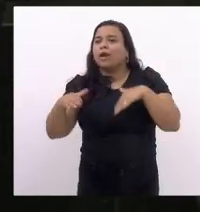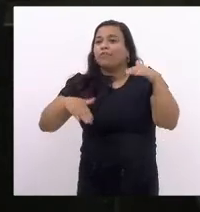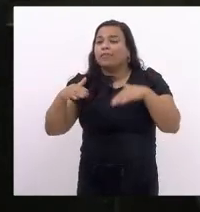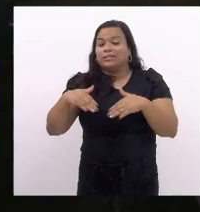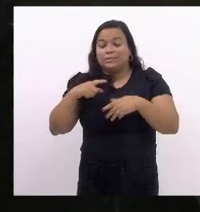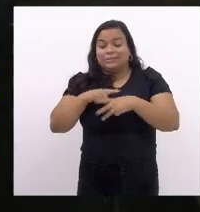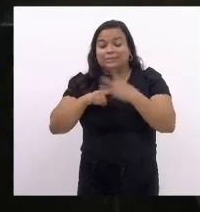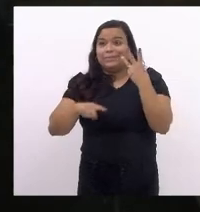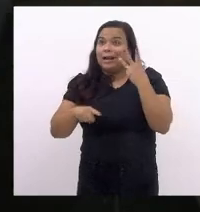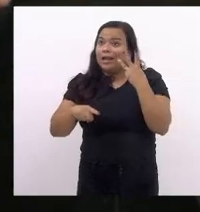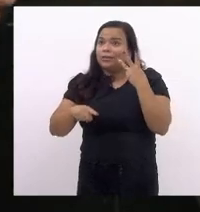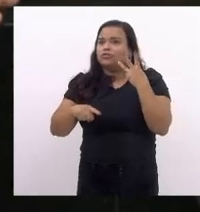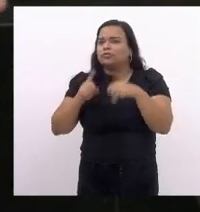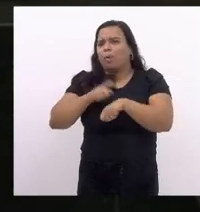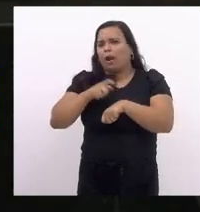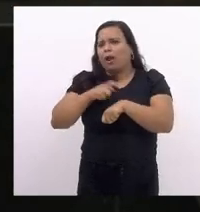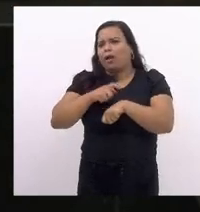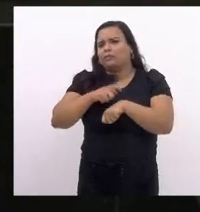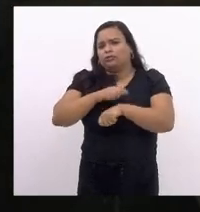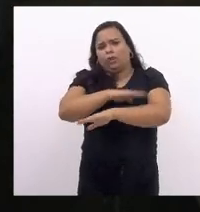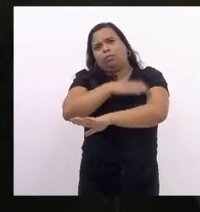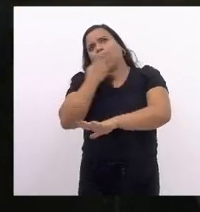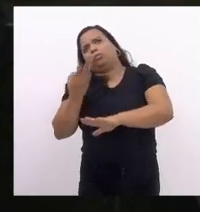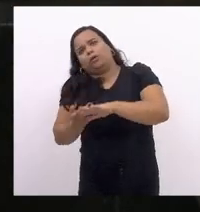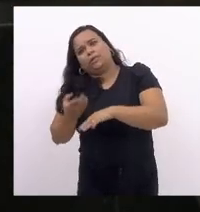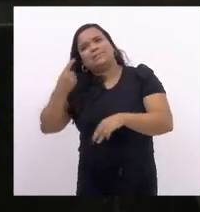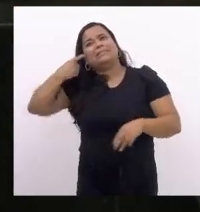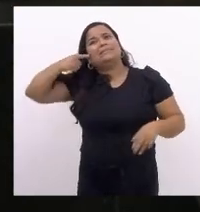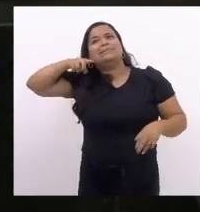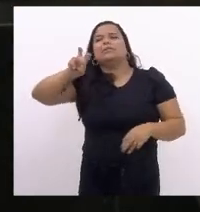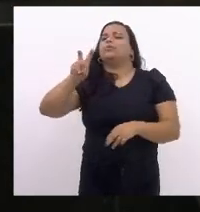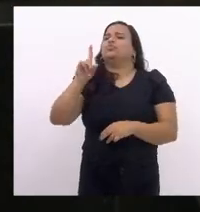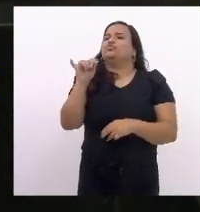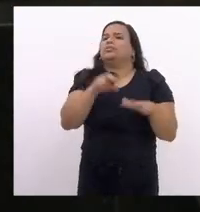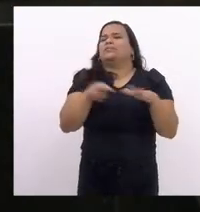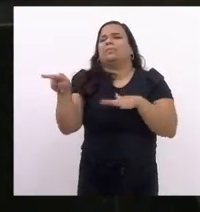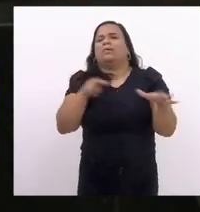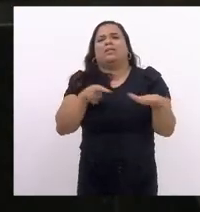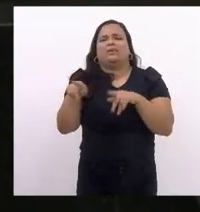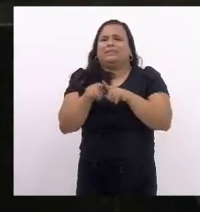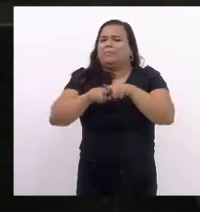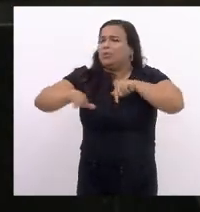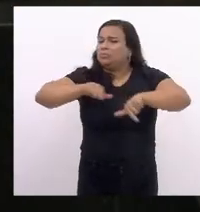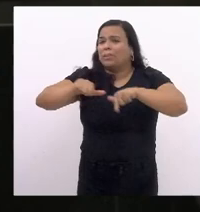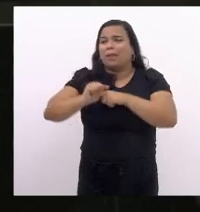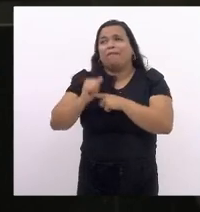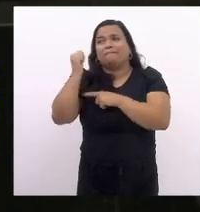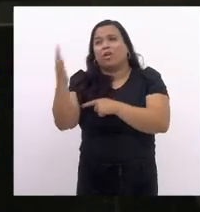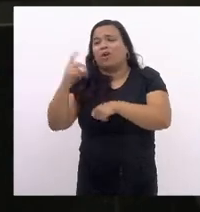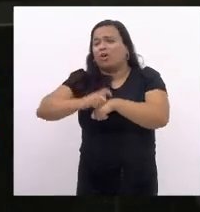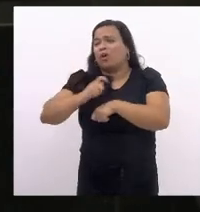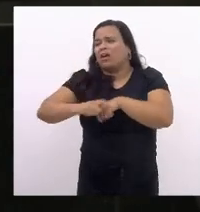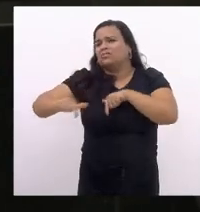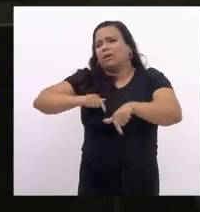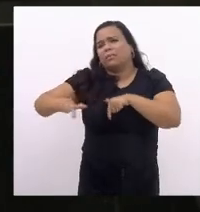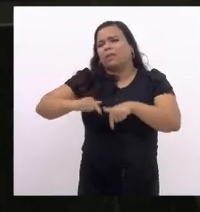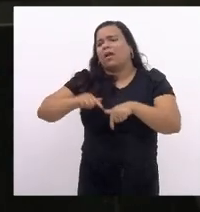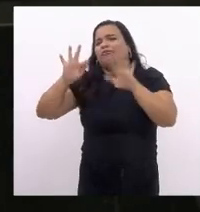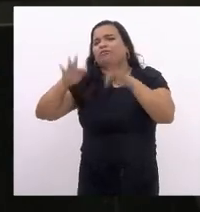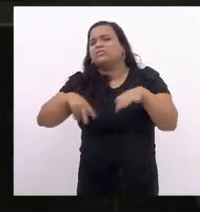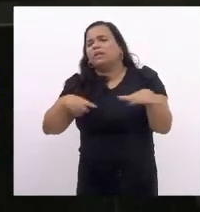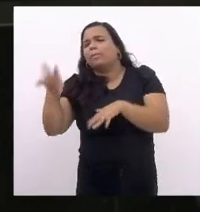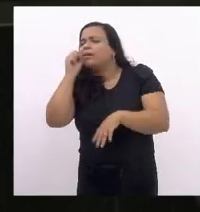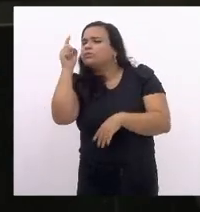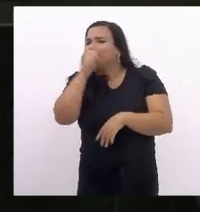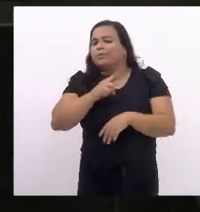turnos por dia, durante 5 dias, sem falar o trabalho feito fora do expediente formal, nos finais de semana,